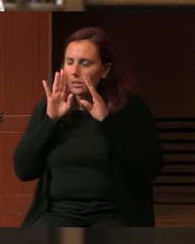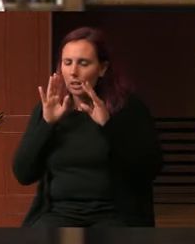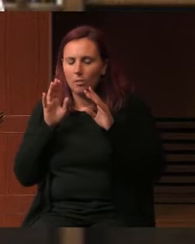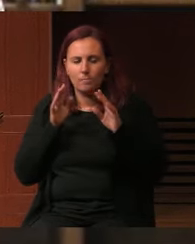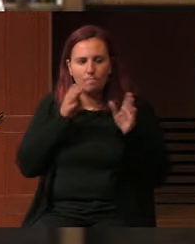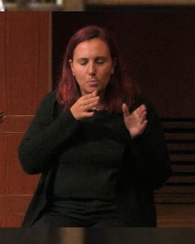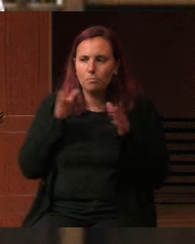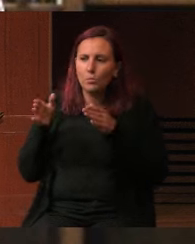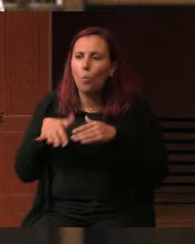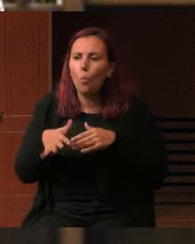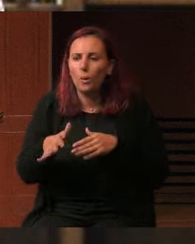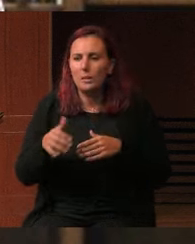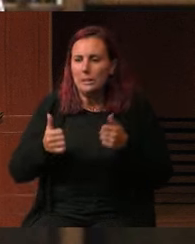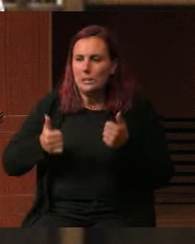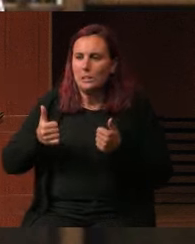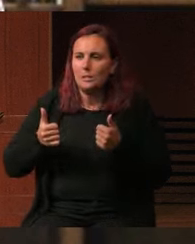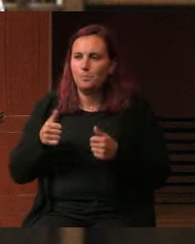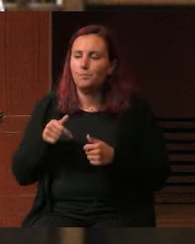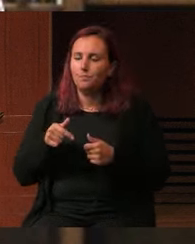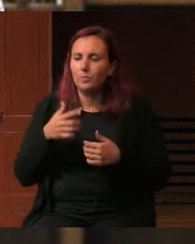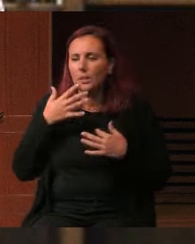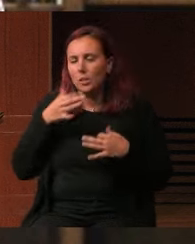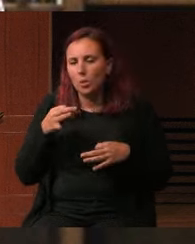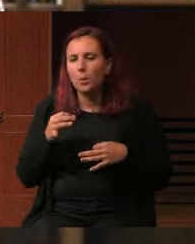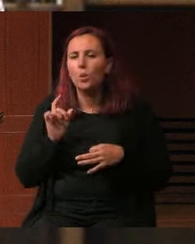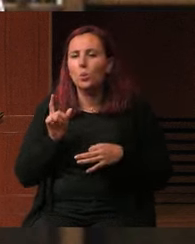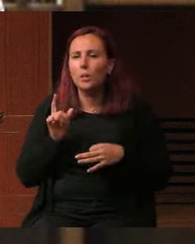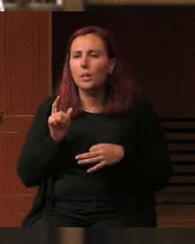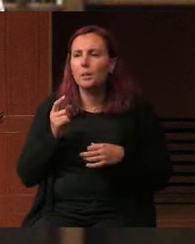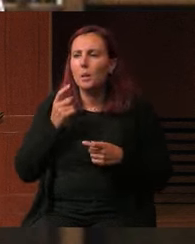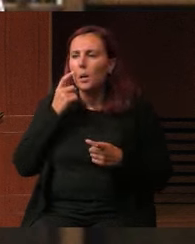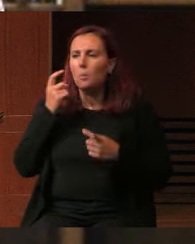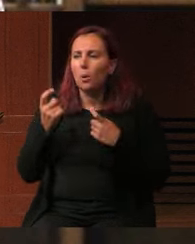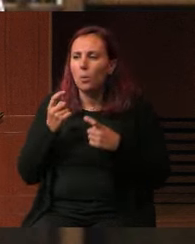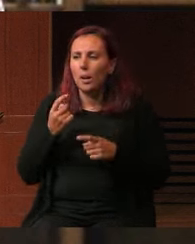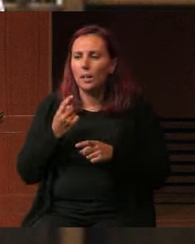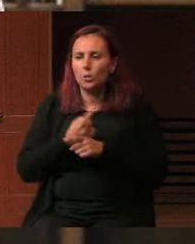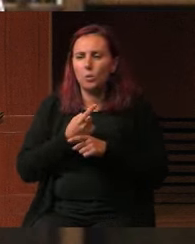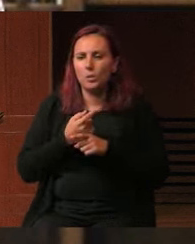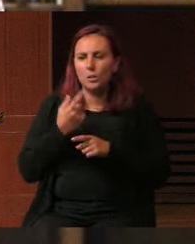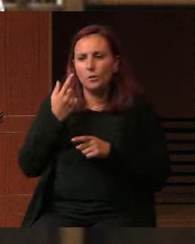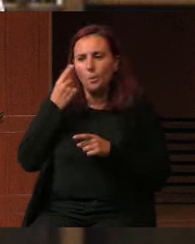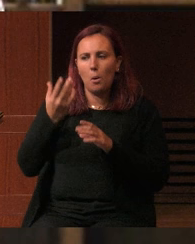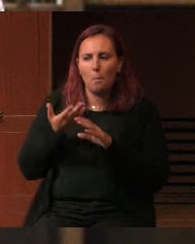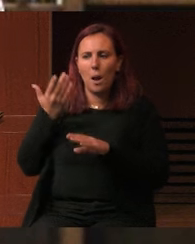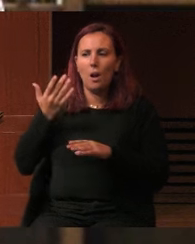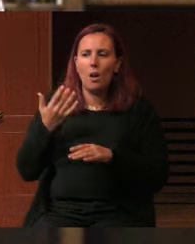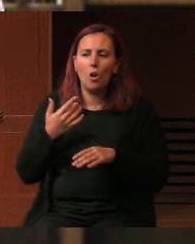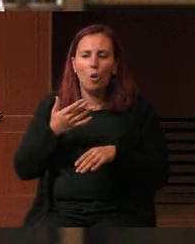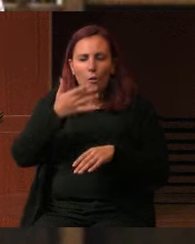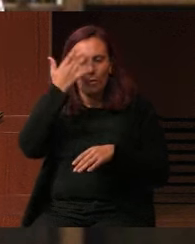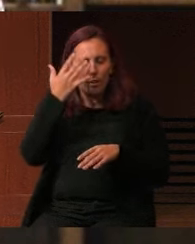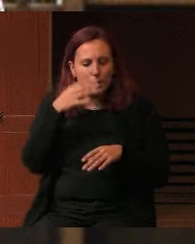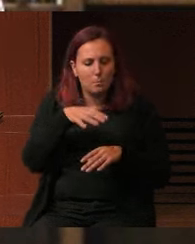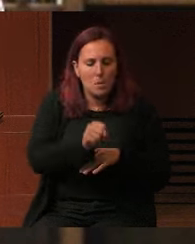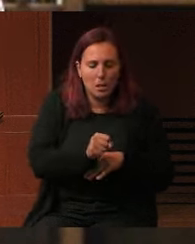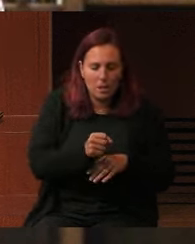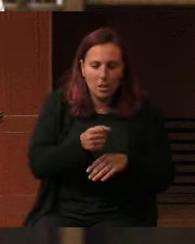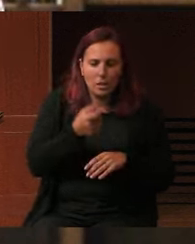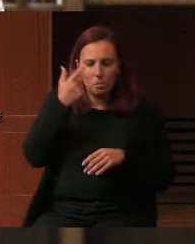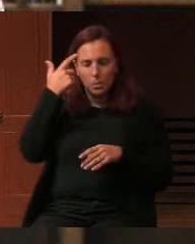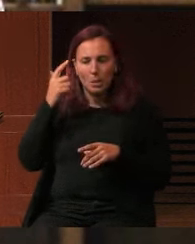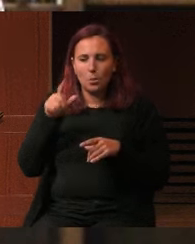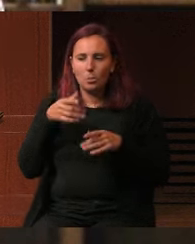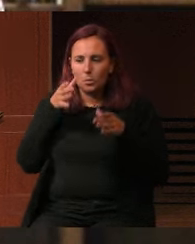pela atenção. E então é normal que nós procuremos, de certa forma, o imediatismo ou algo que seja mais fácil, a absorção mais fácil, porque depois a nossa